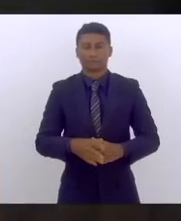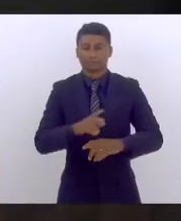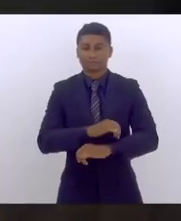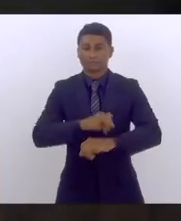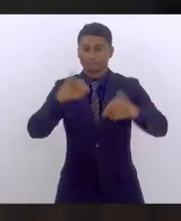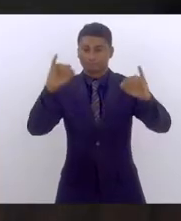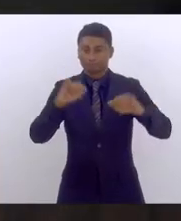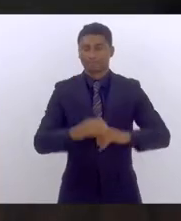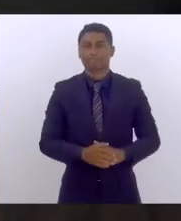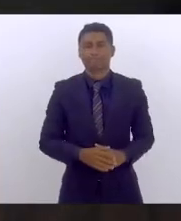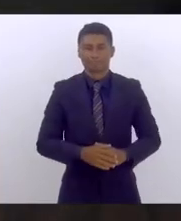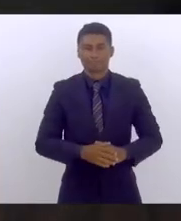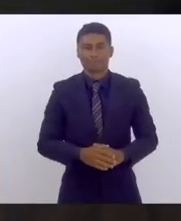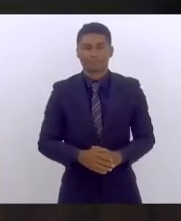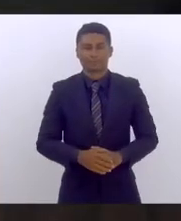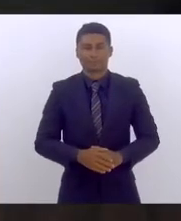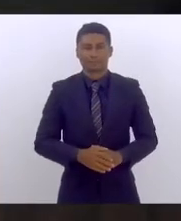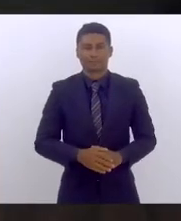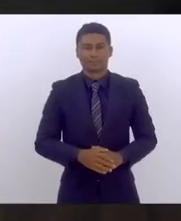Anuncio.